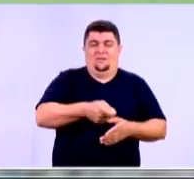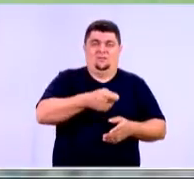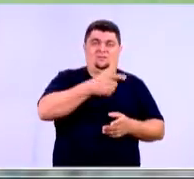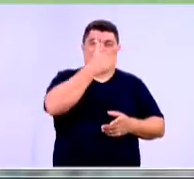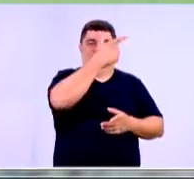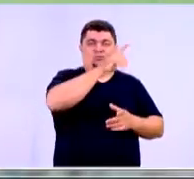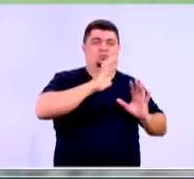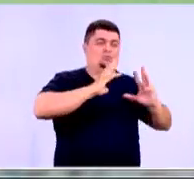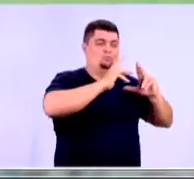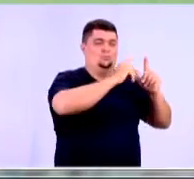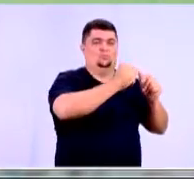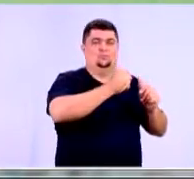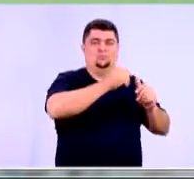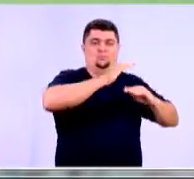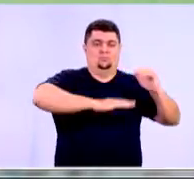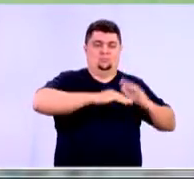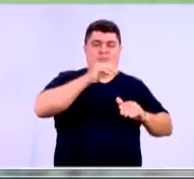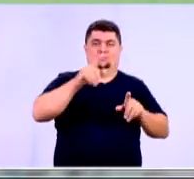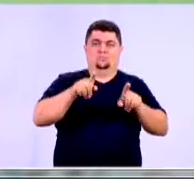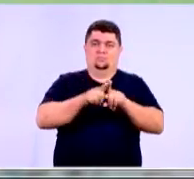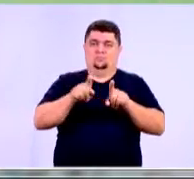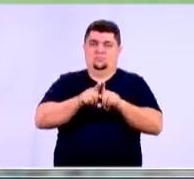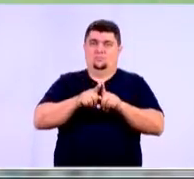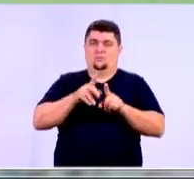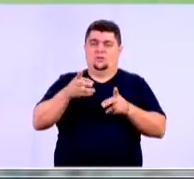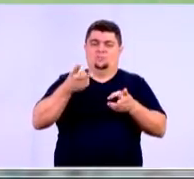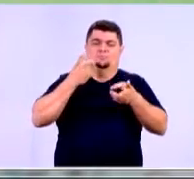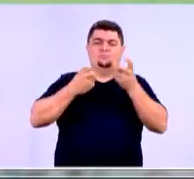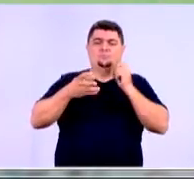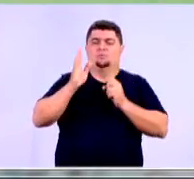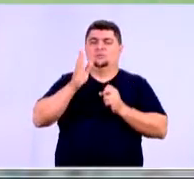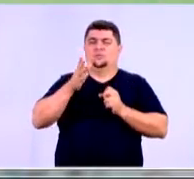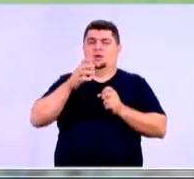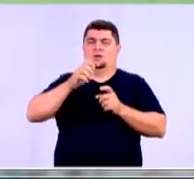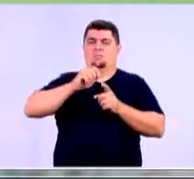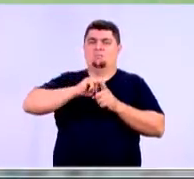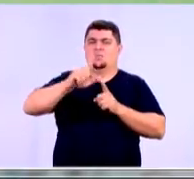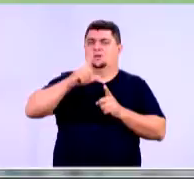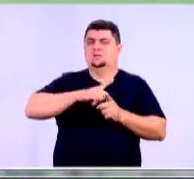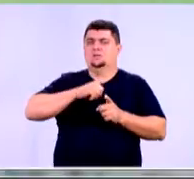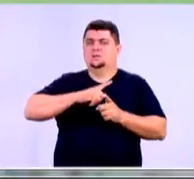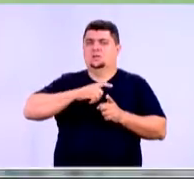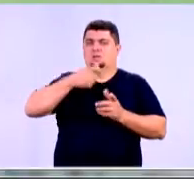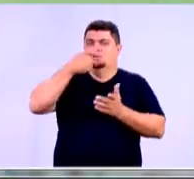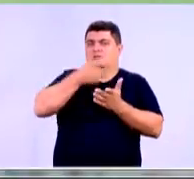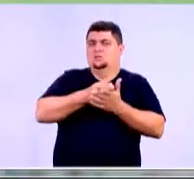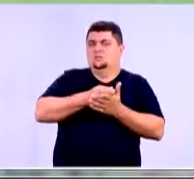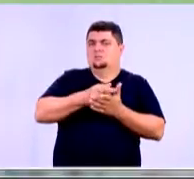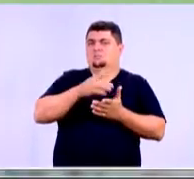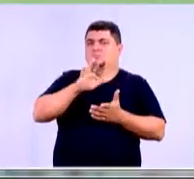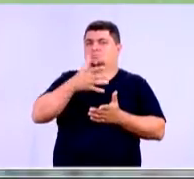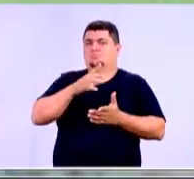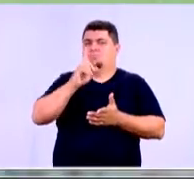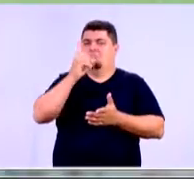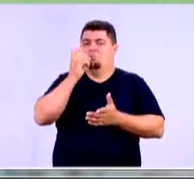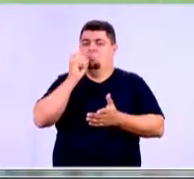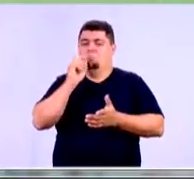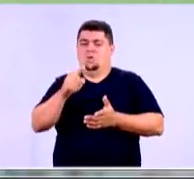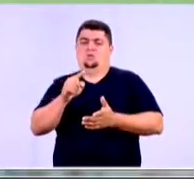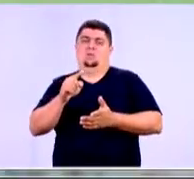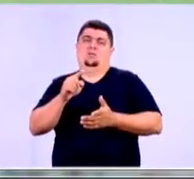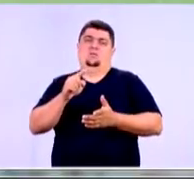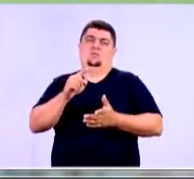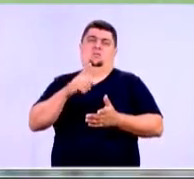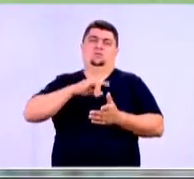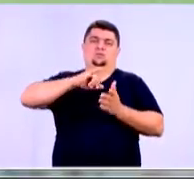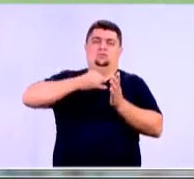e funcionários. Ele apurou que mensalmente tem gastado em torno de R$ 1.000,